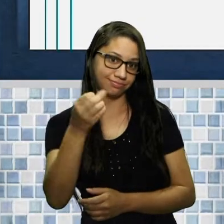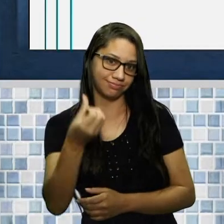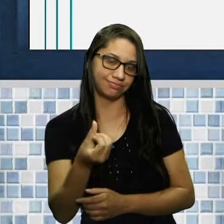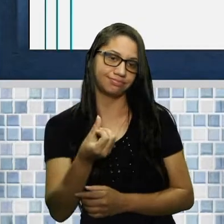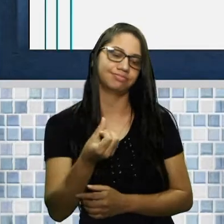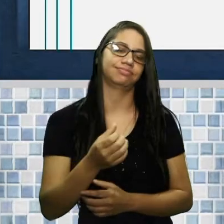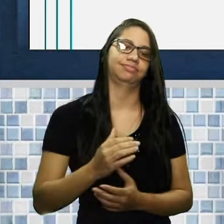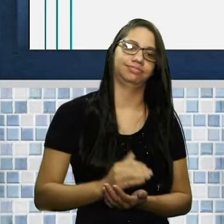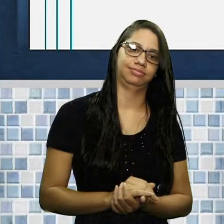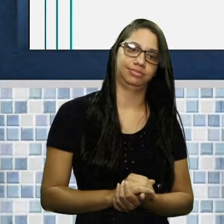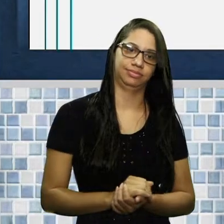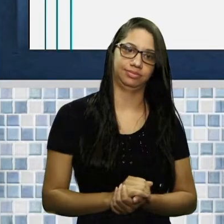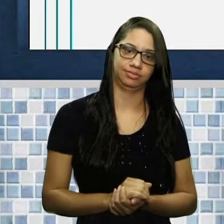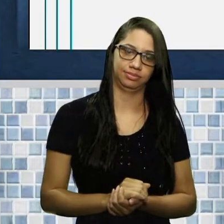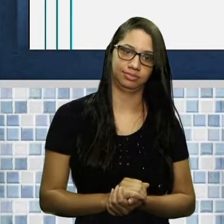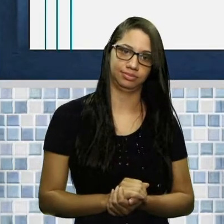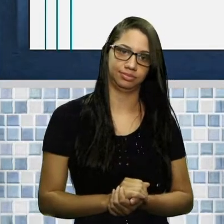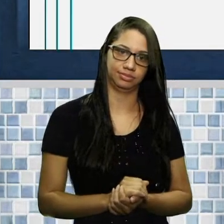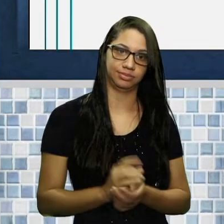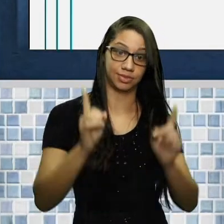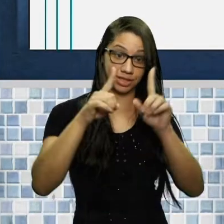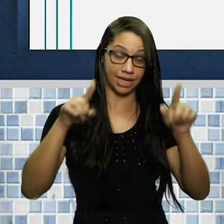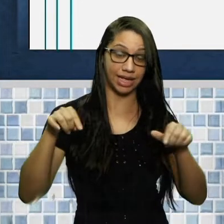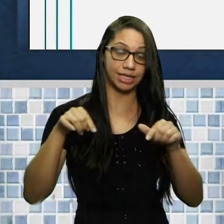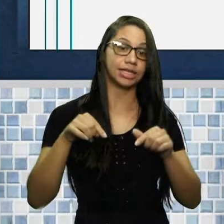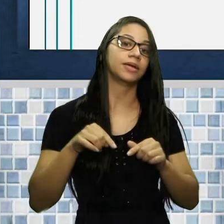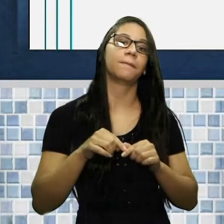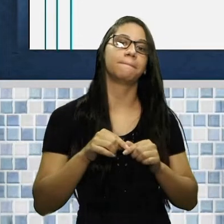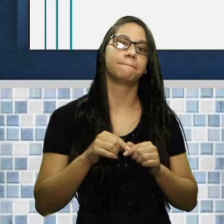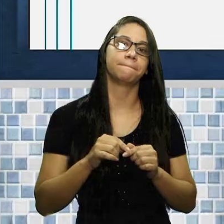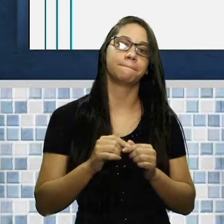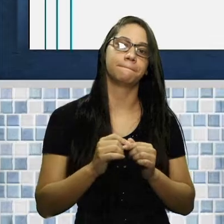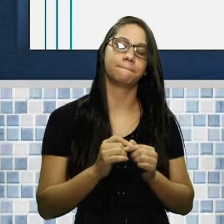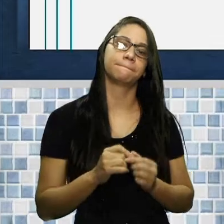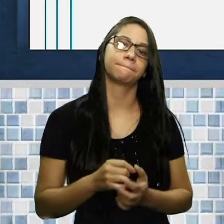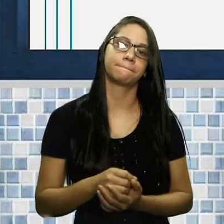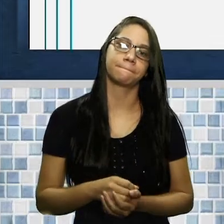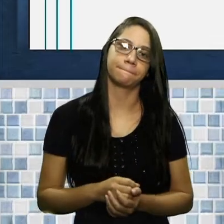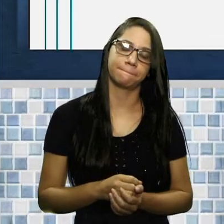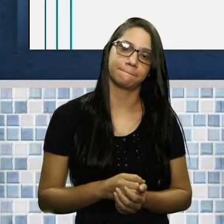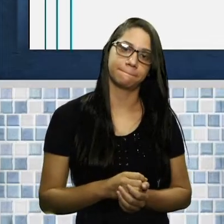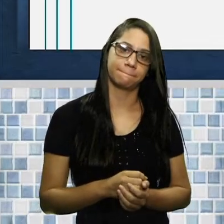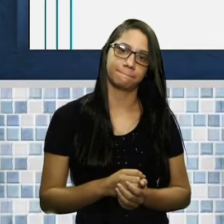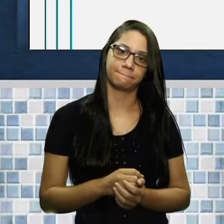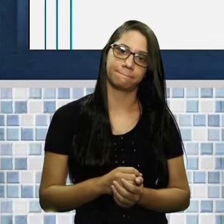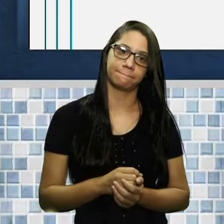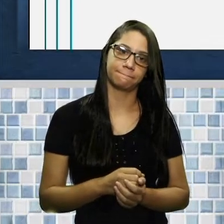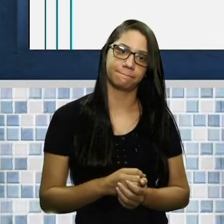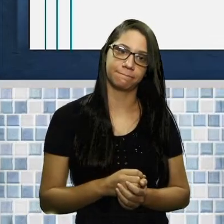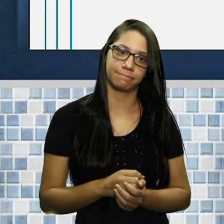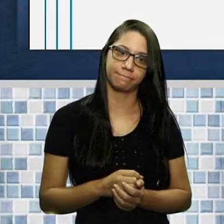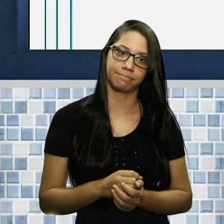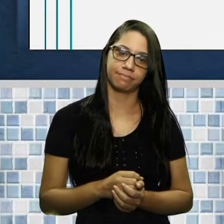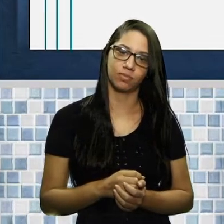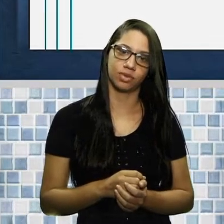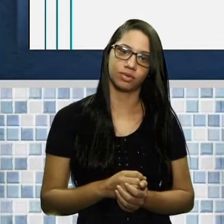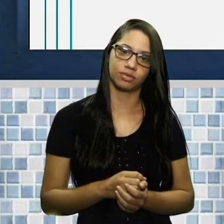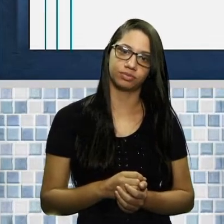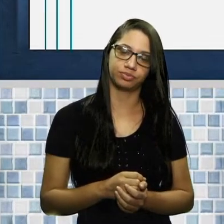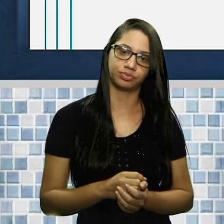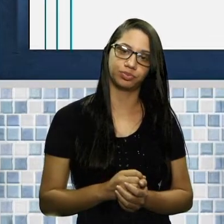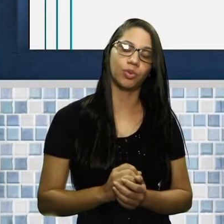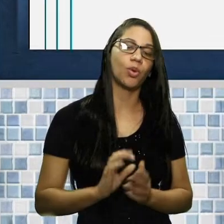R$ 400,00. E com abatimento, foi de R$ 356,00. Eu quero saber qual foi